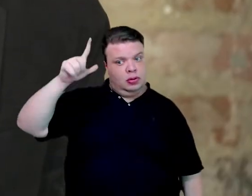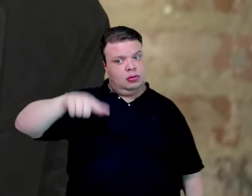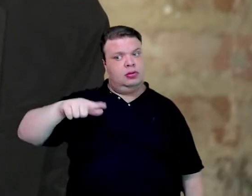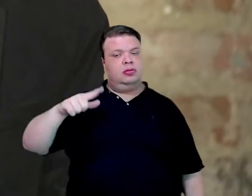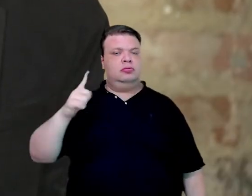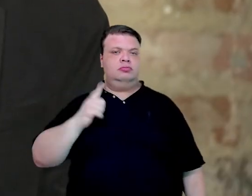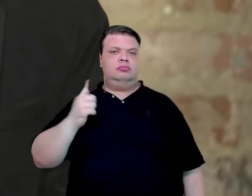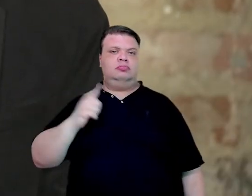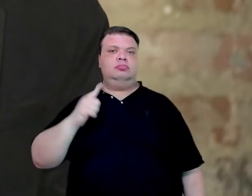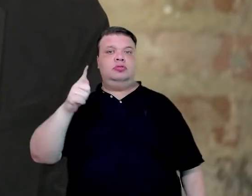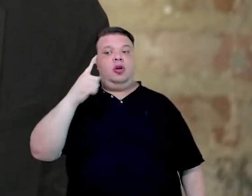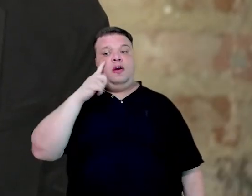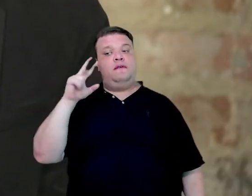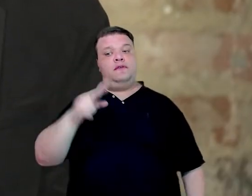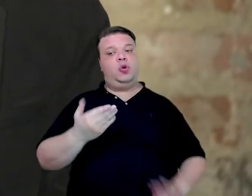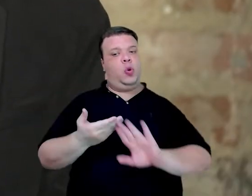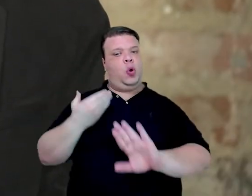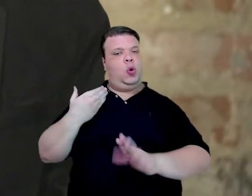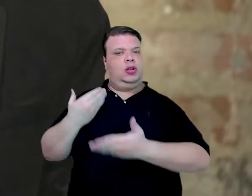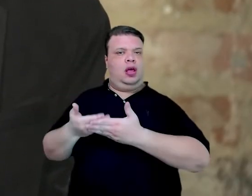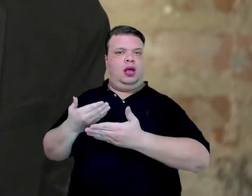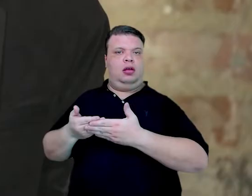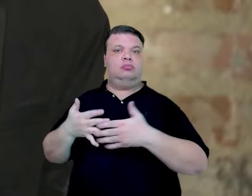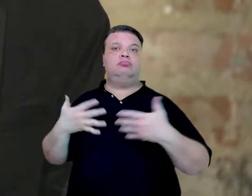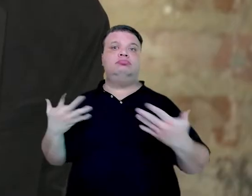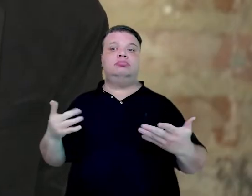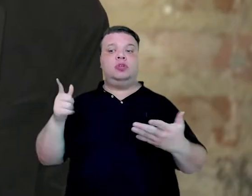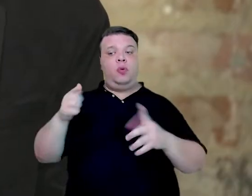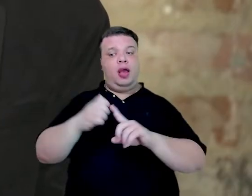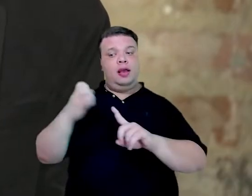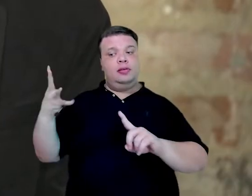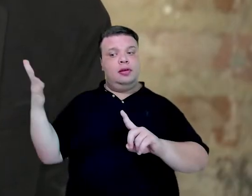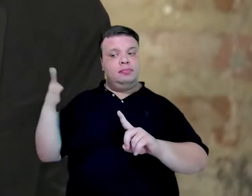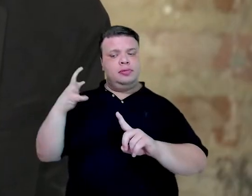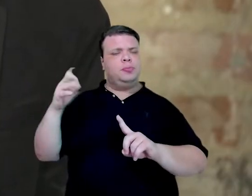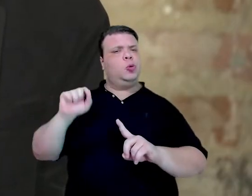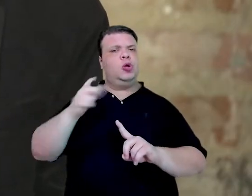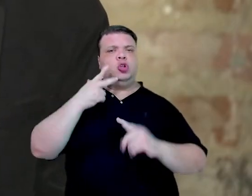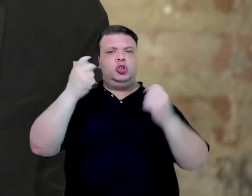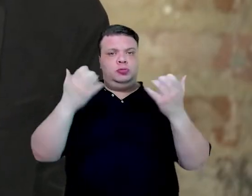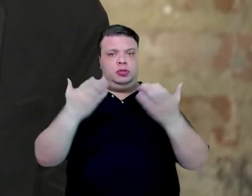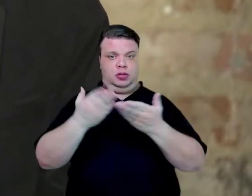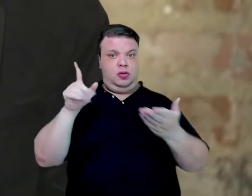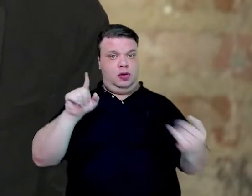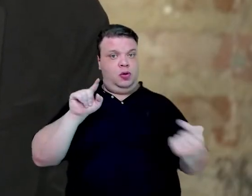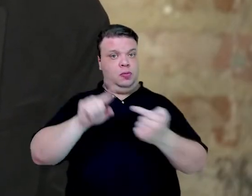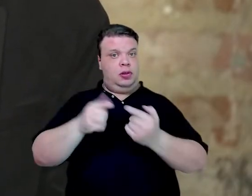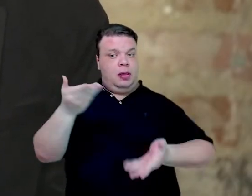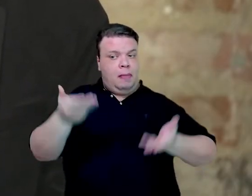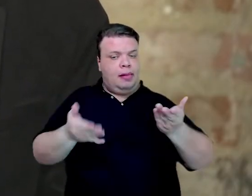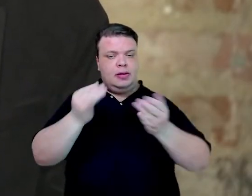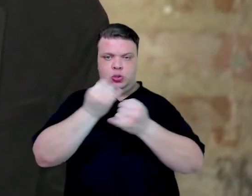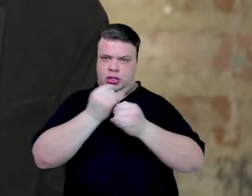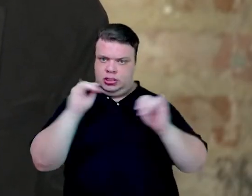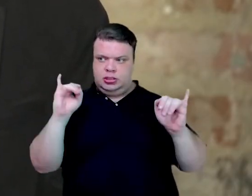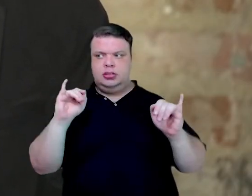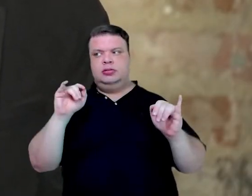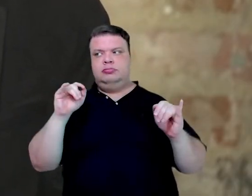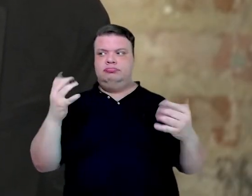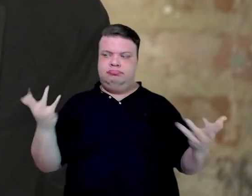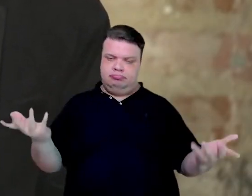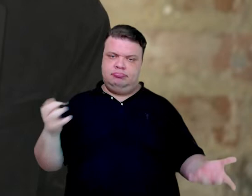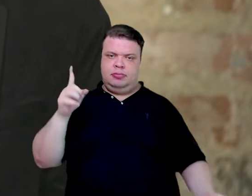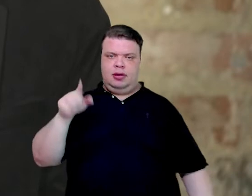se influenciam mutuamente e também são influenciados por muitas forças externas, que nós vimos na aula anterior.